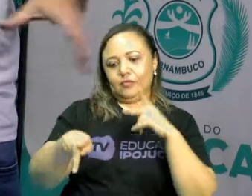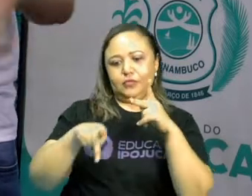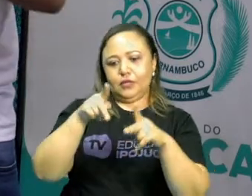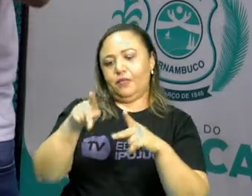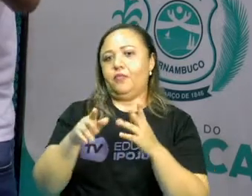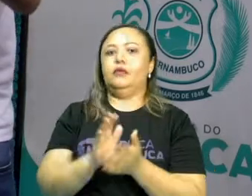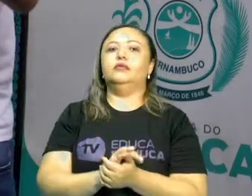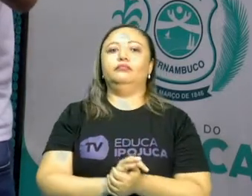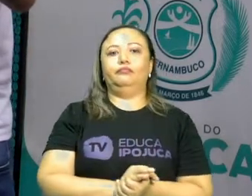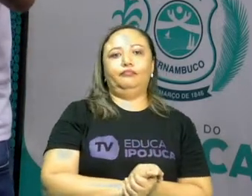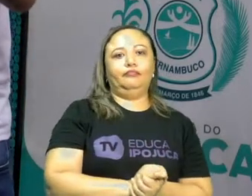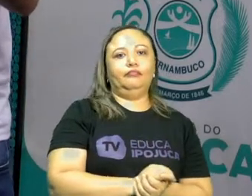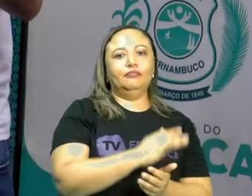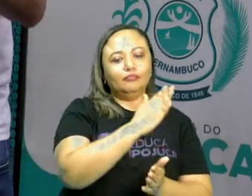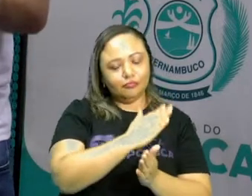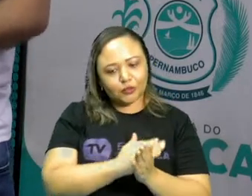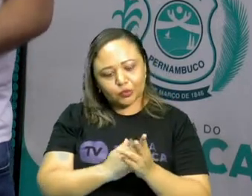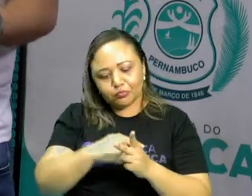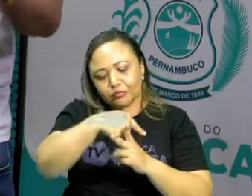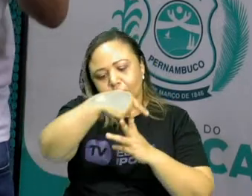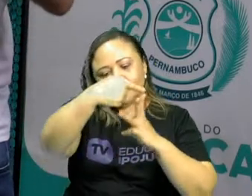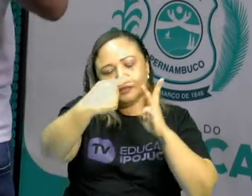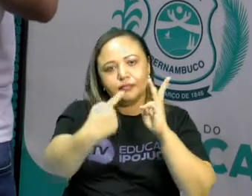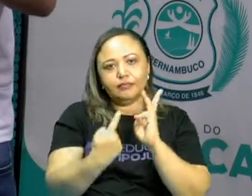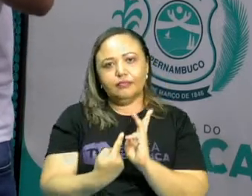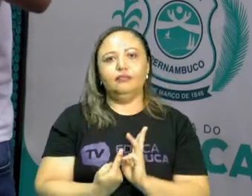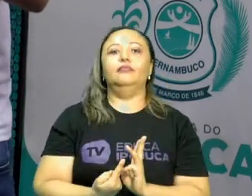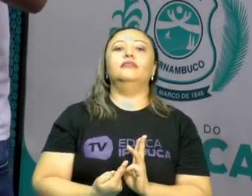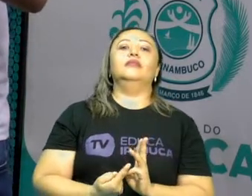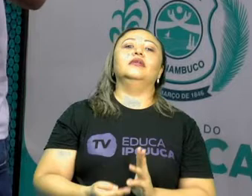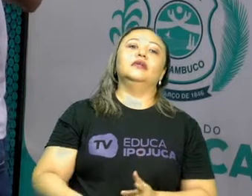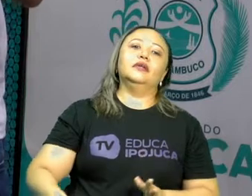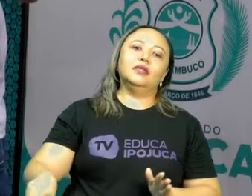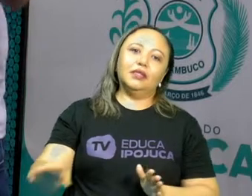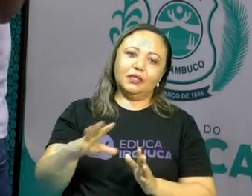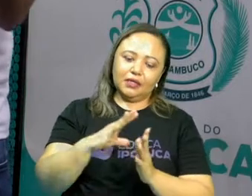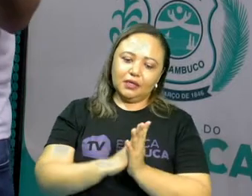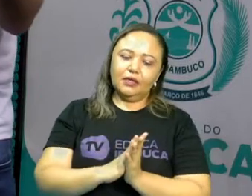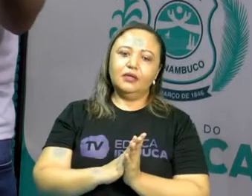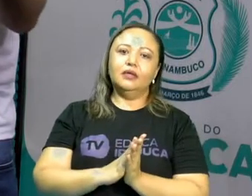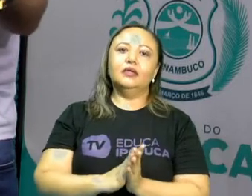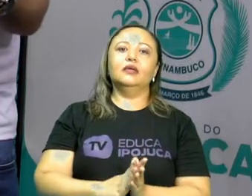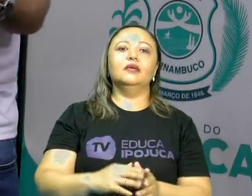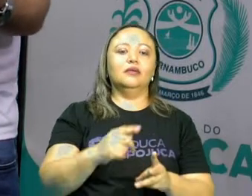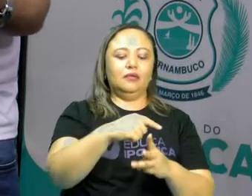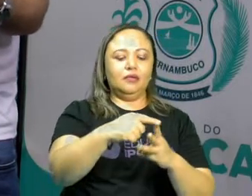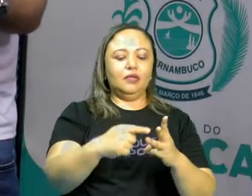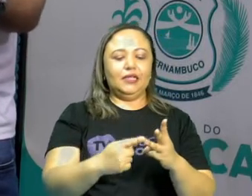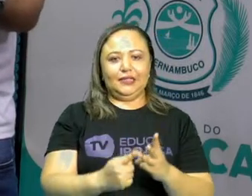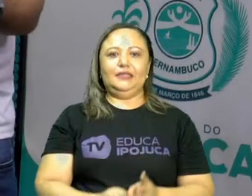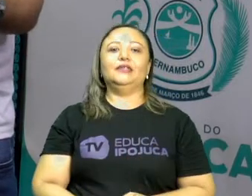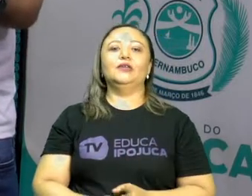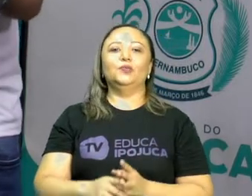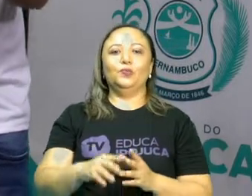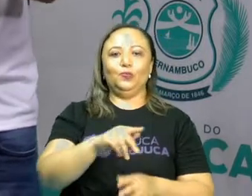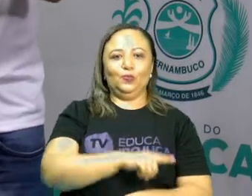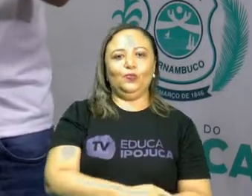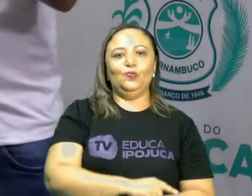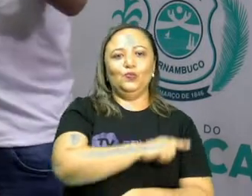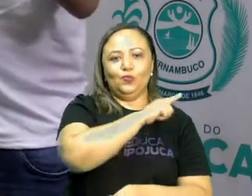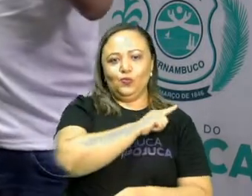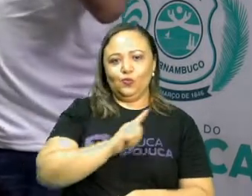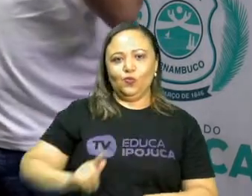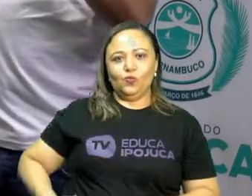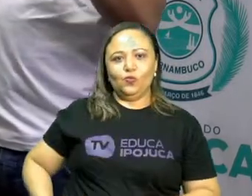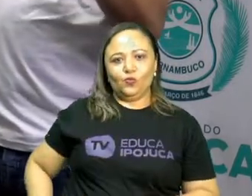parte aí o resto da população Tá certo e essa galera fazer chamada de tecido estado que